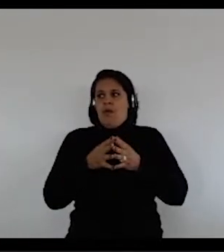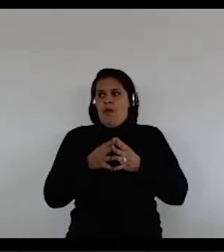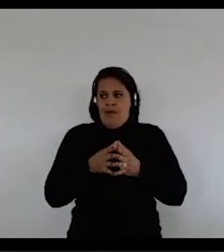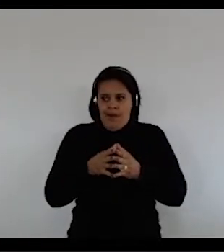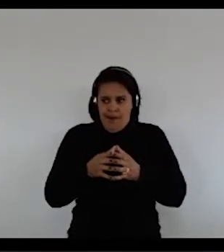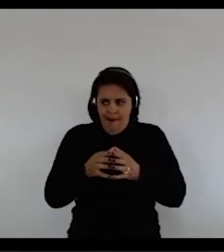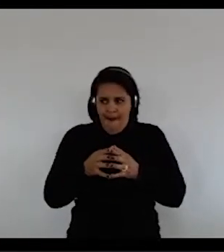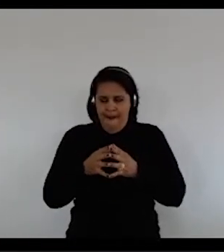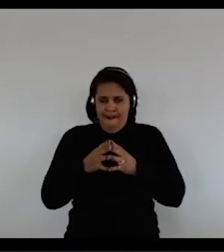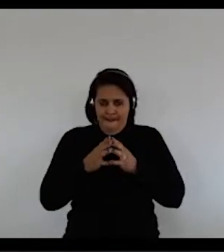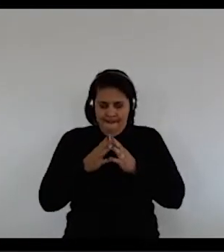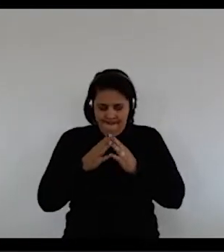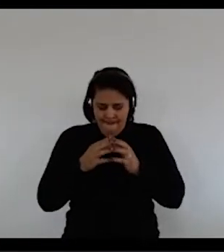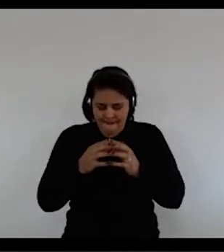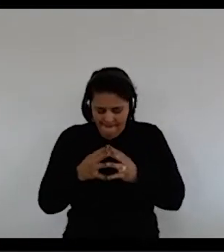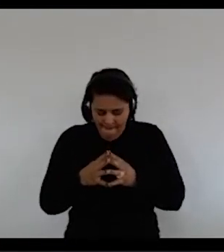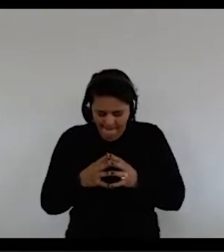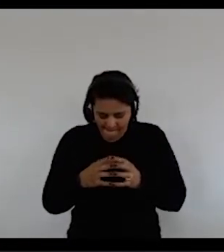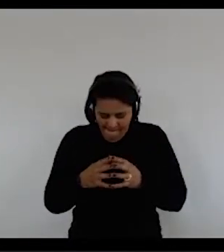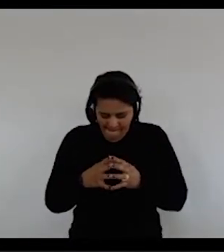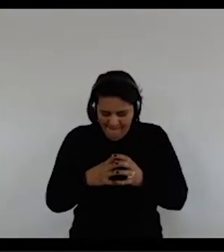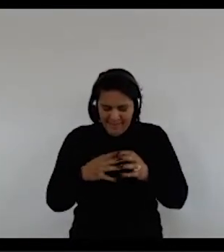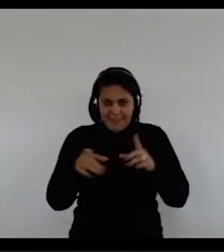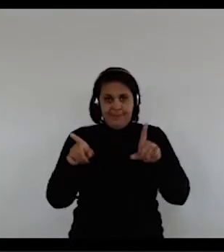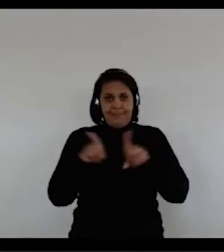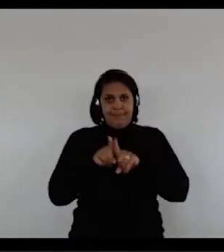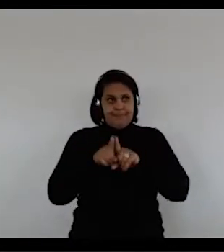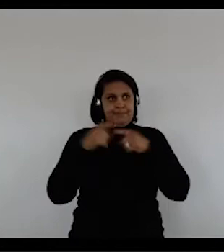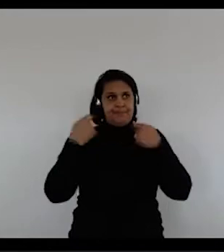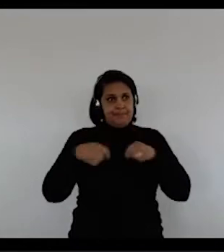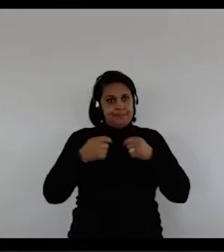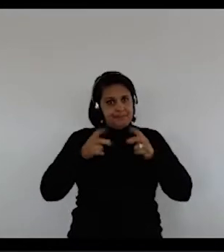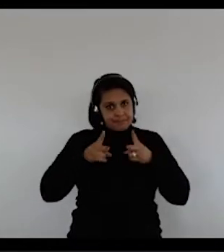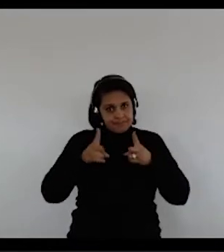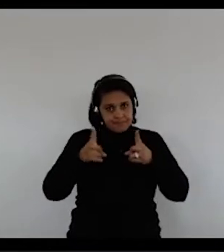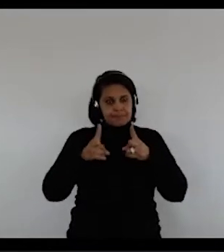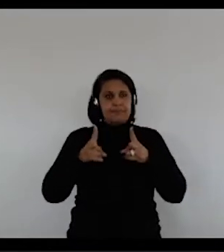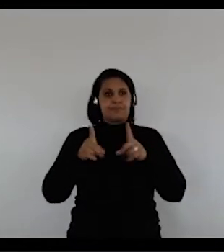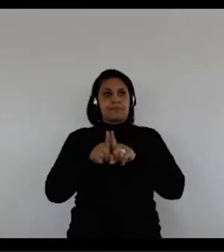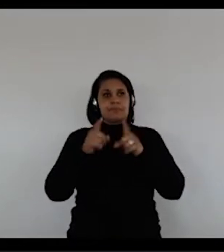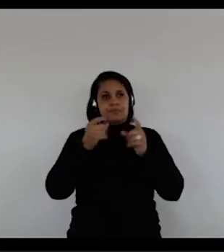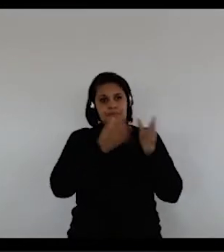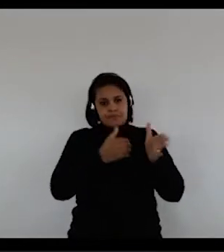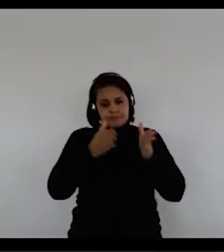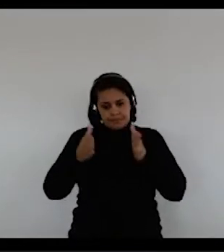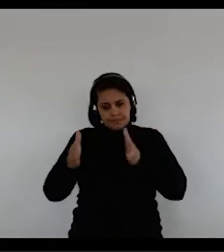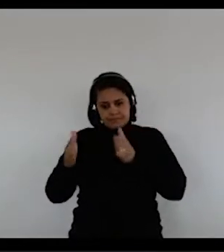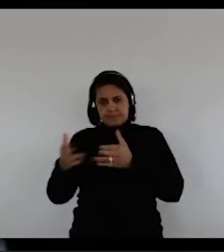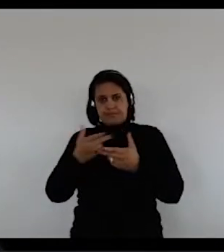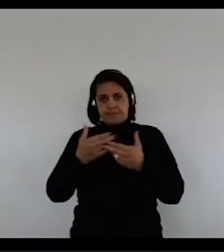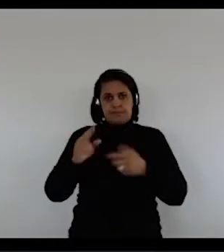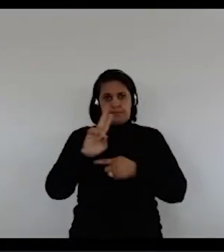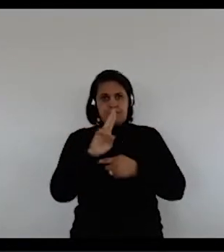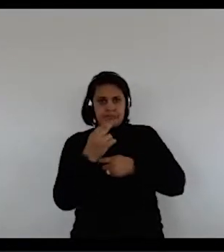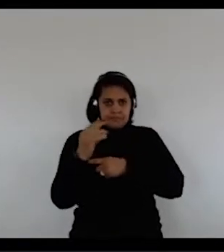eram inapresáveis, deviam continuar. Também os procedimentos de habeas